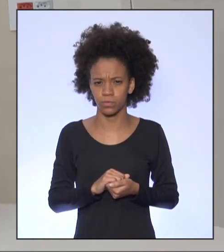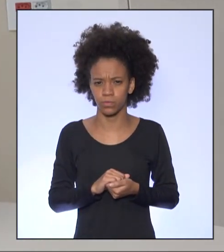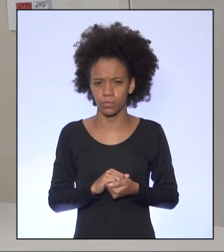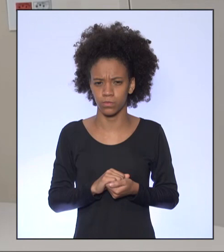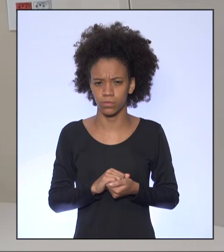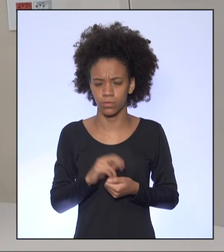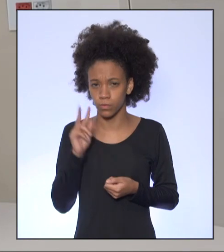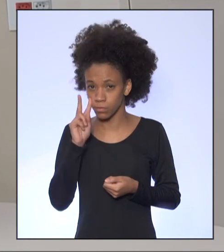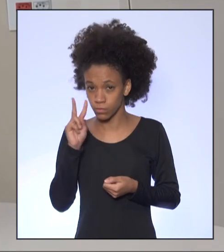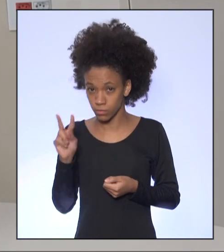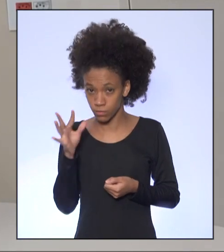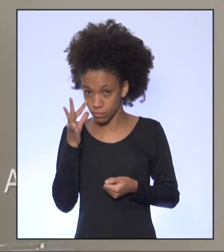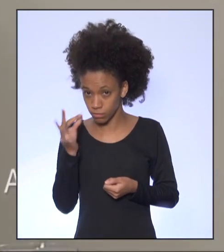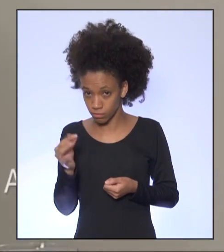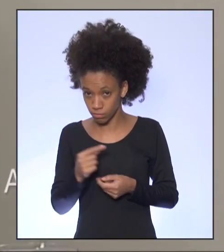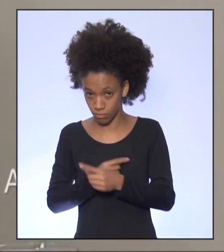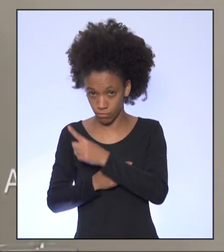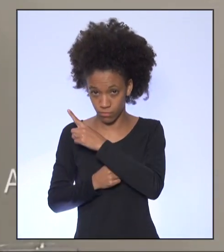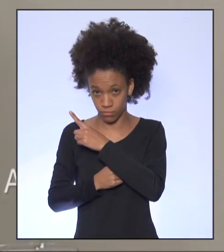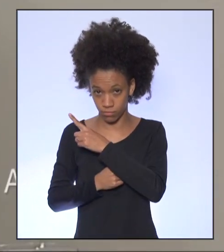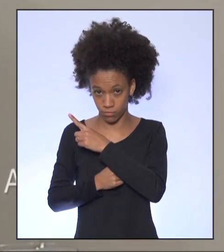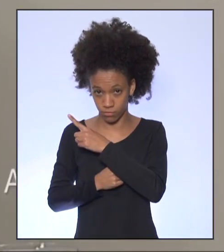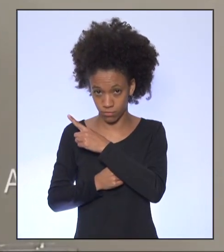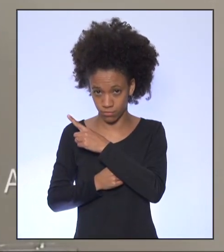e observo o que acontece.